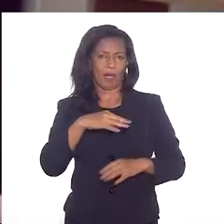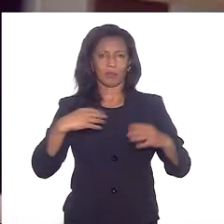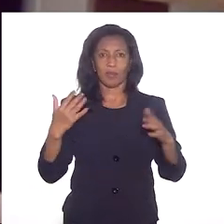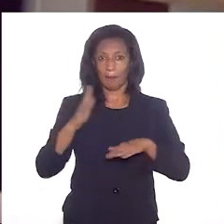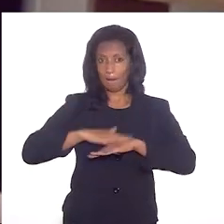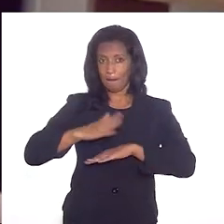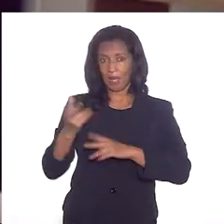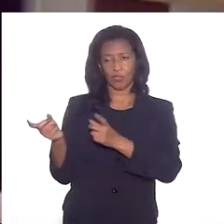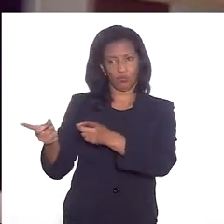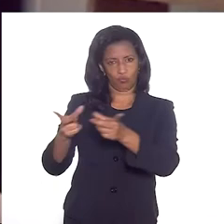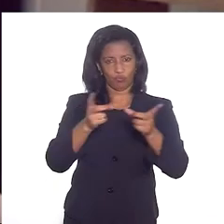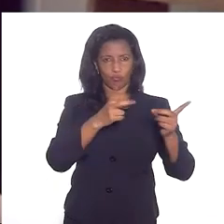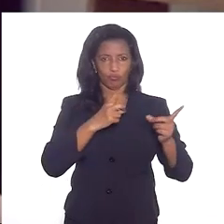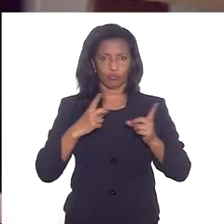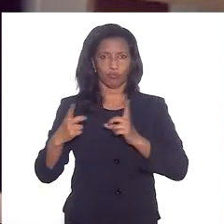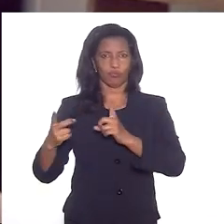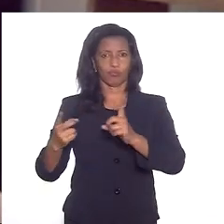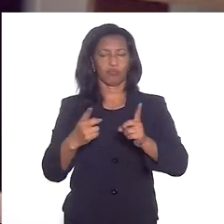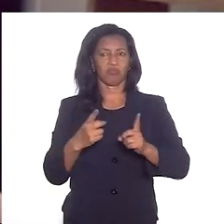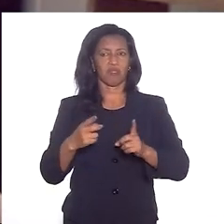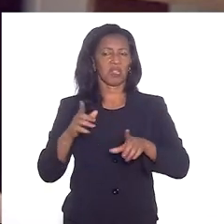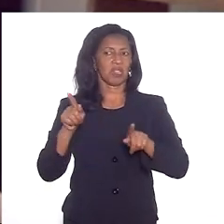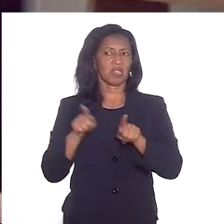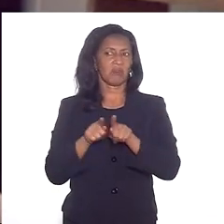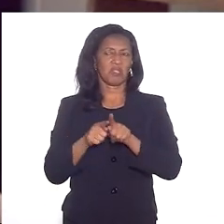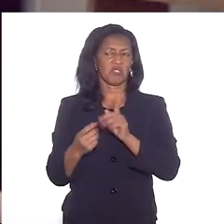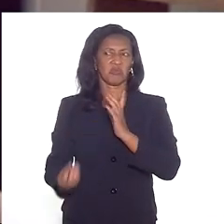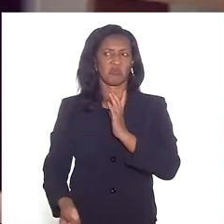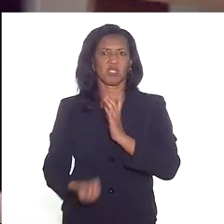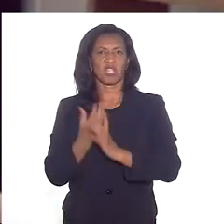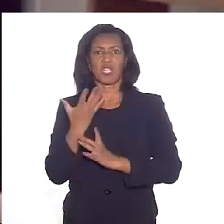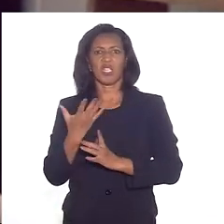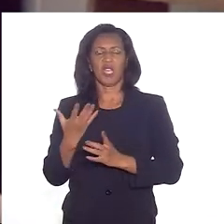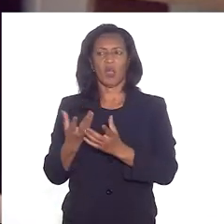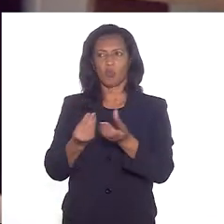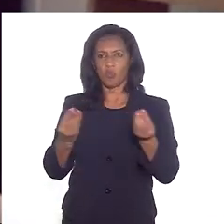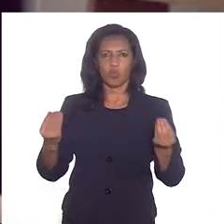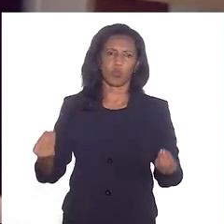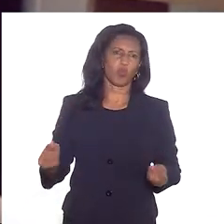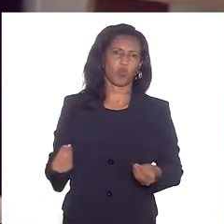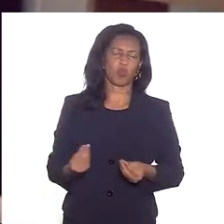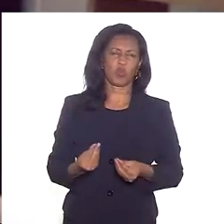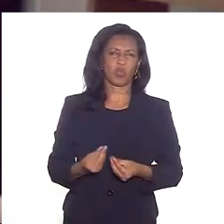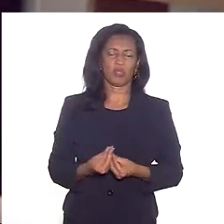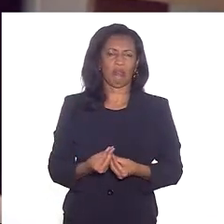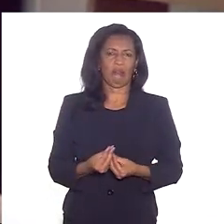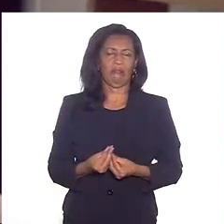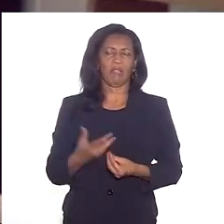que o pessoal gosta muito. E também a gente não cria